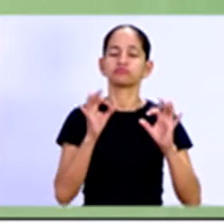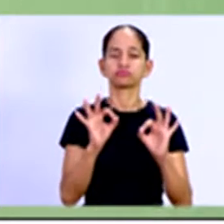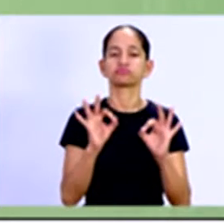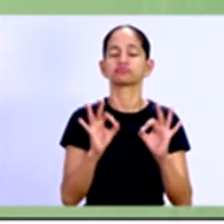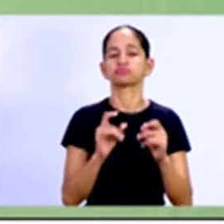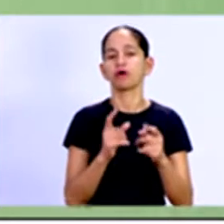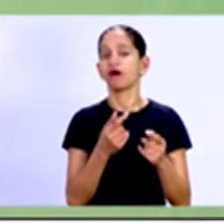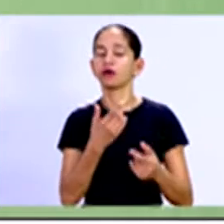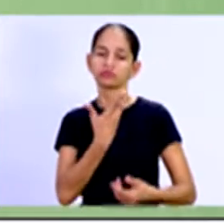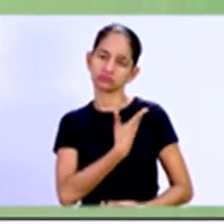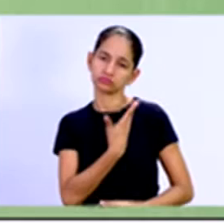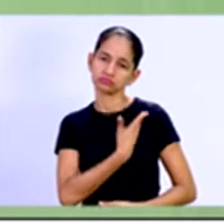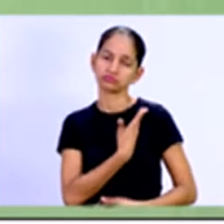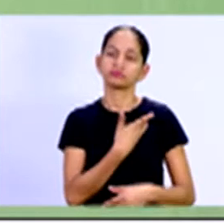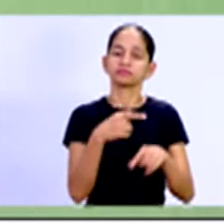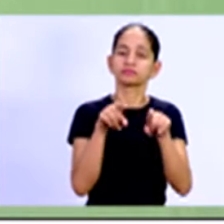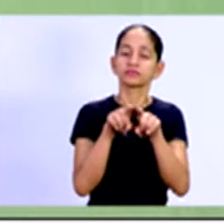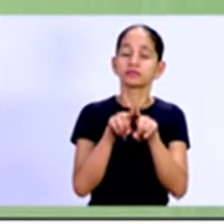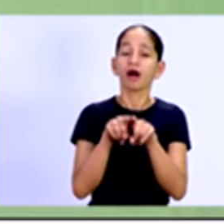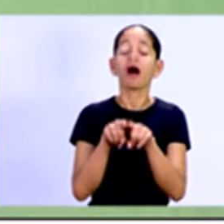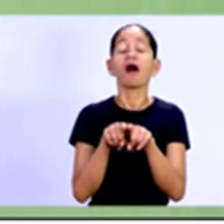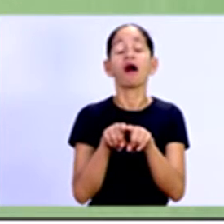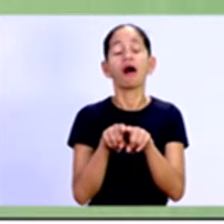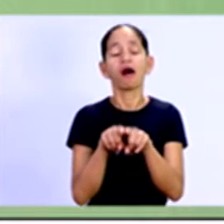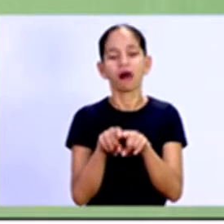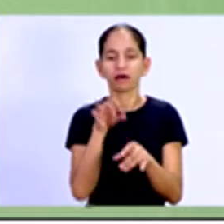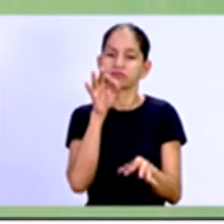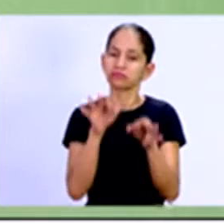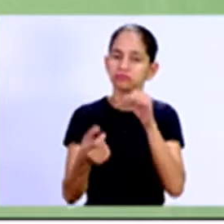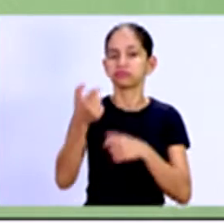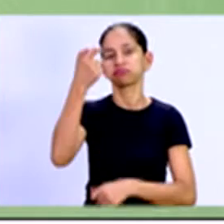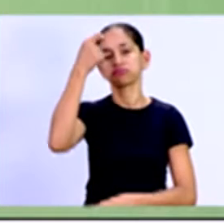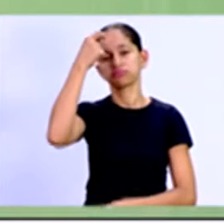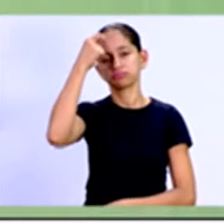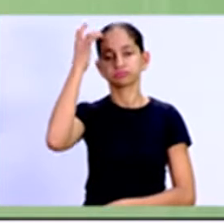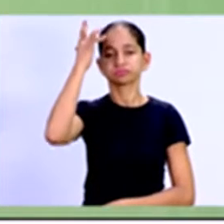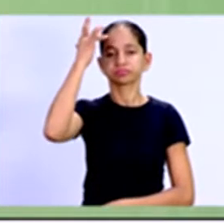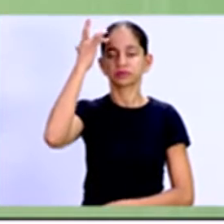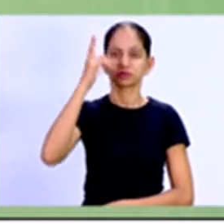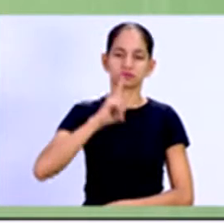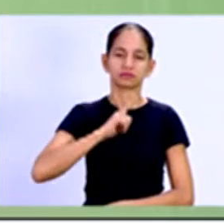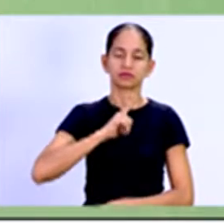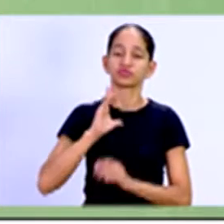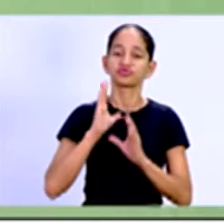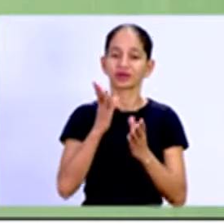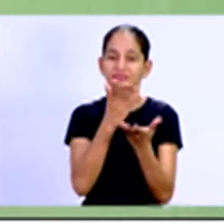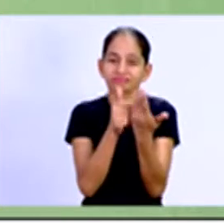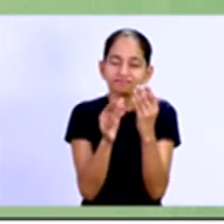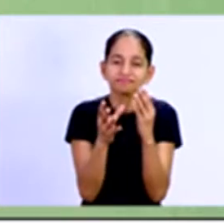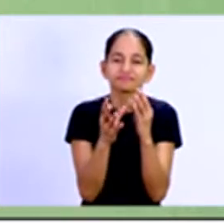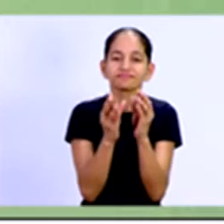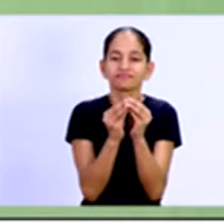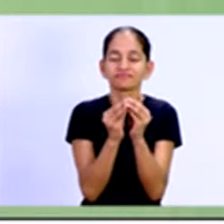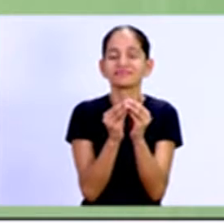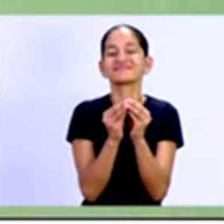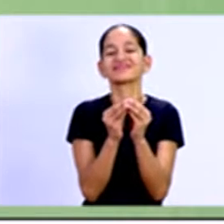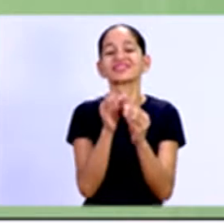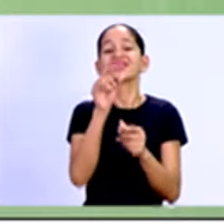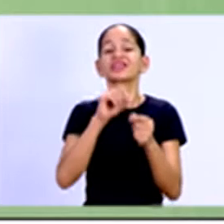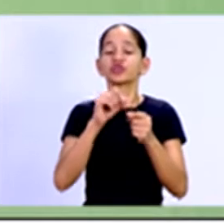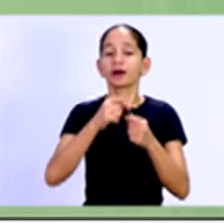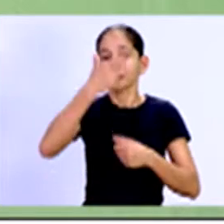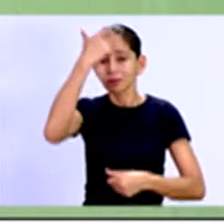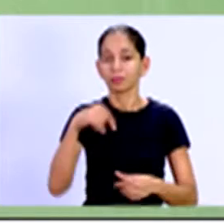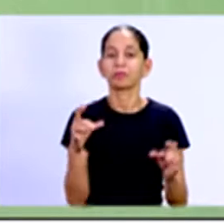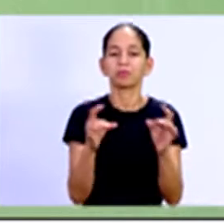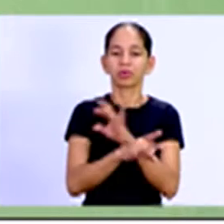homem amigo, e a justiça e a temperança. Então, são elementos que, constituídos um do outro, faz com que o homem